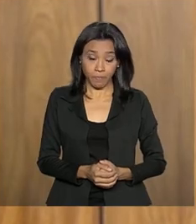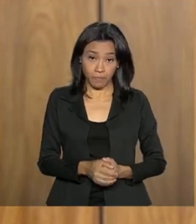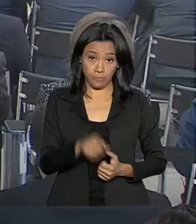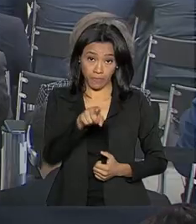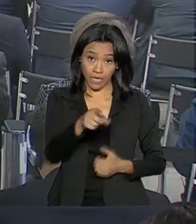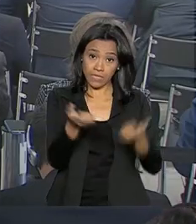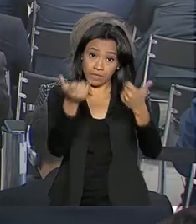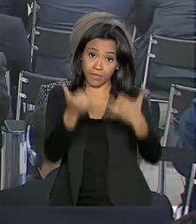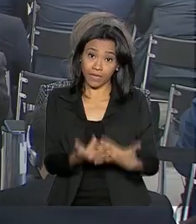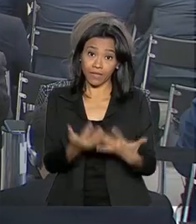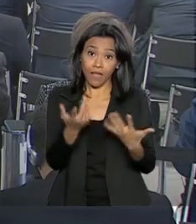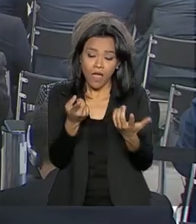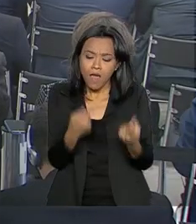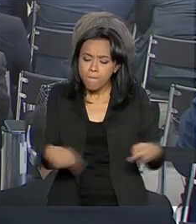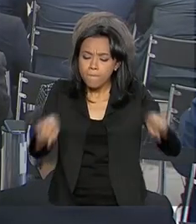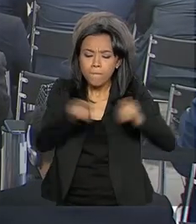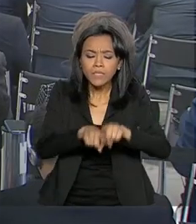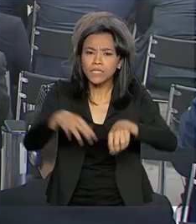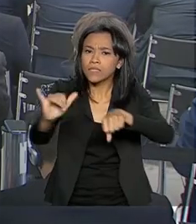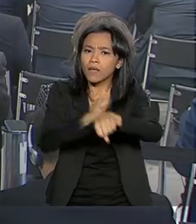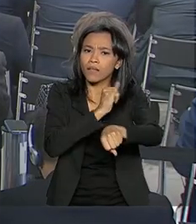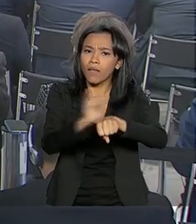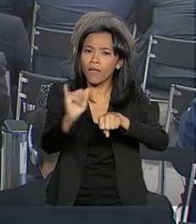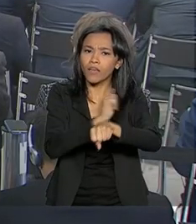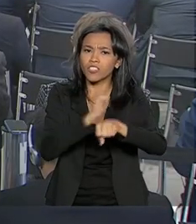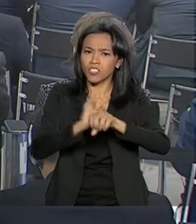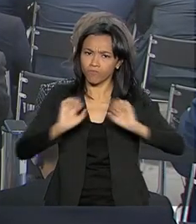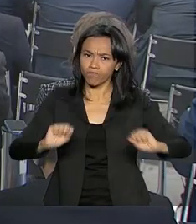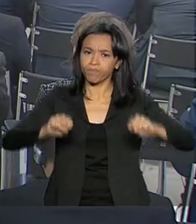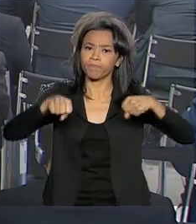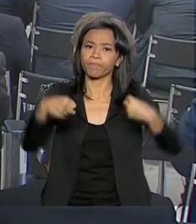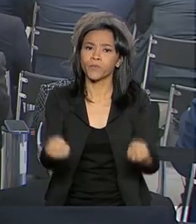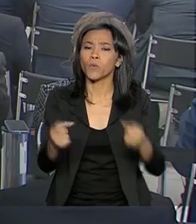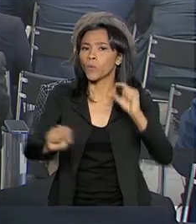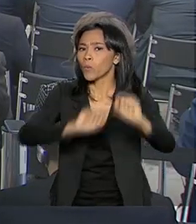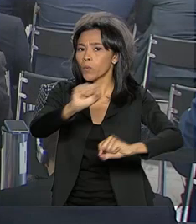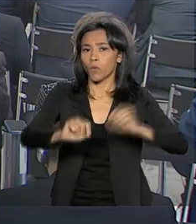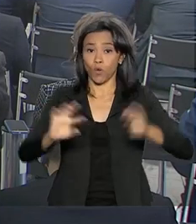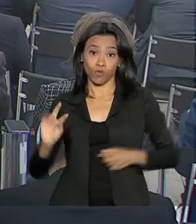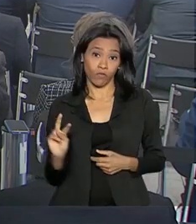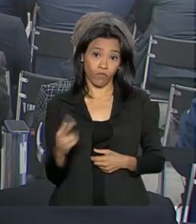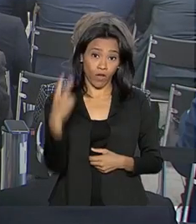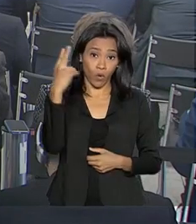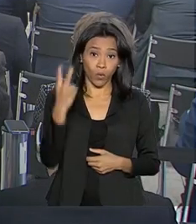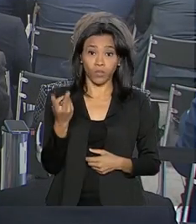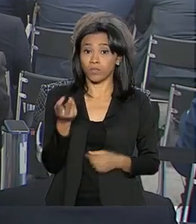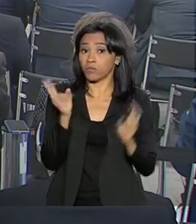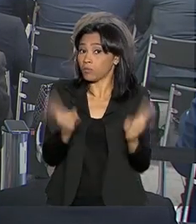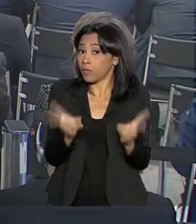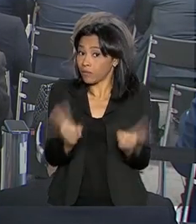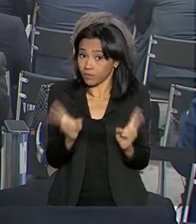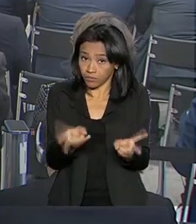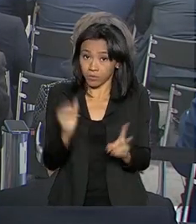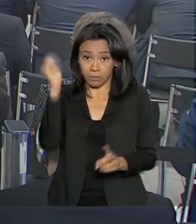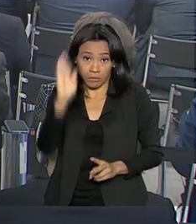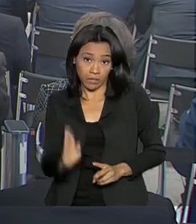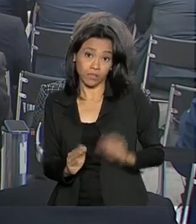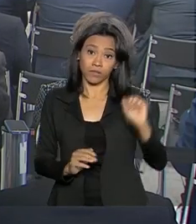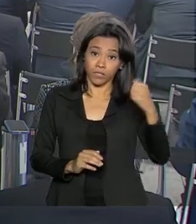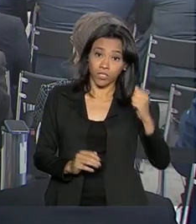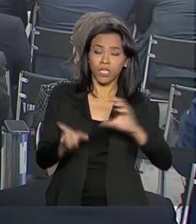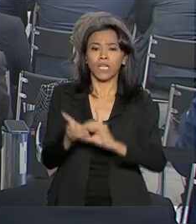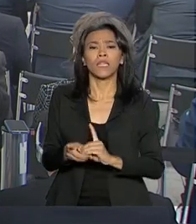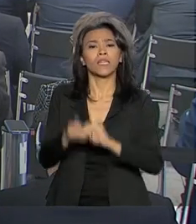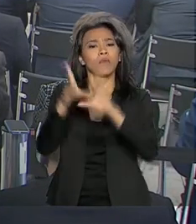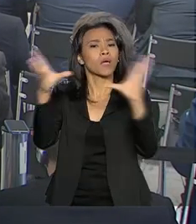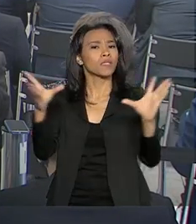Esta parceria estratégica ganha impulso com os valores que nós compartilhamos e nós reiteramos hoje, como a